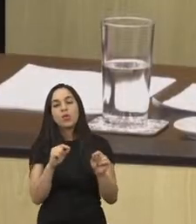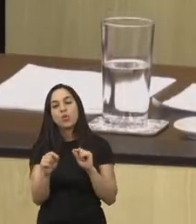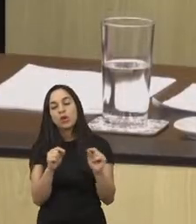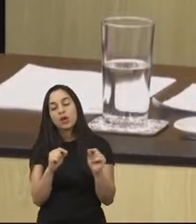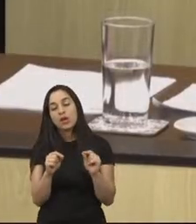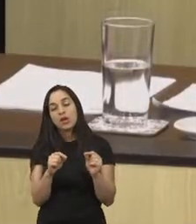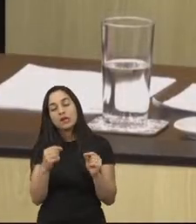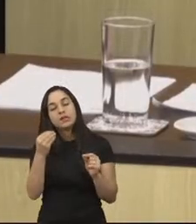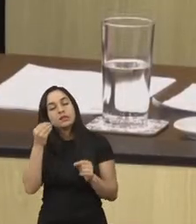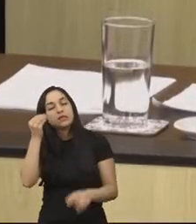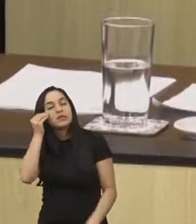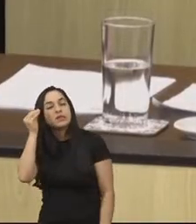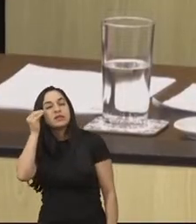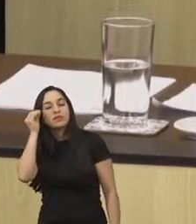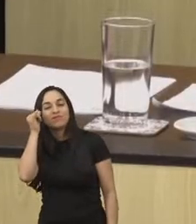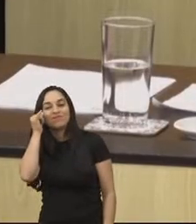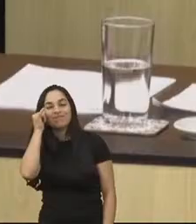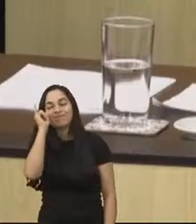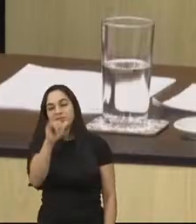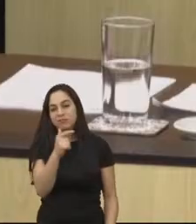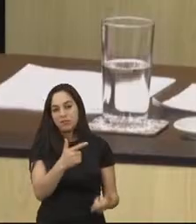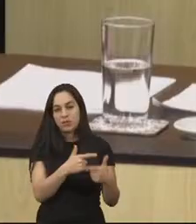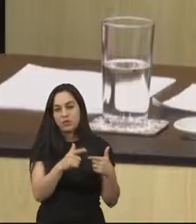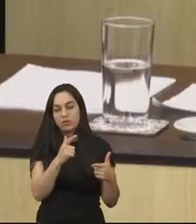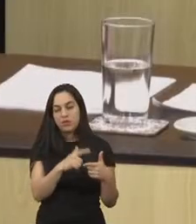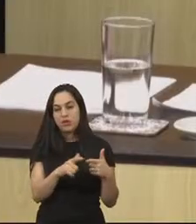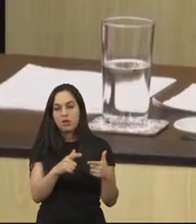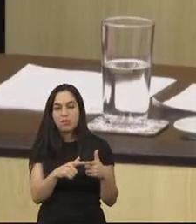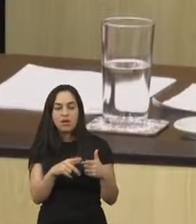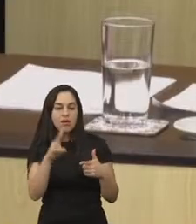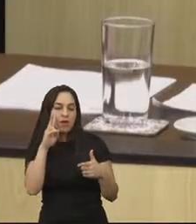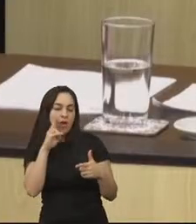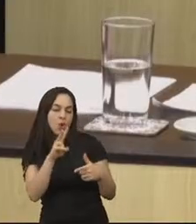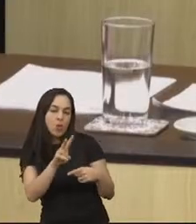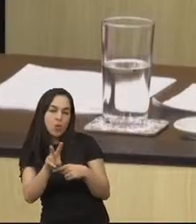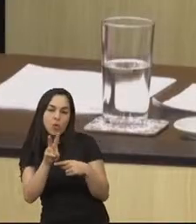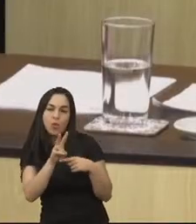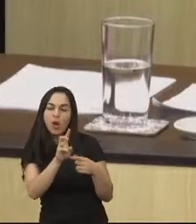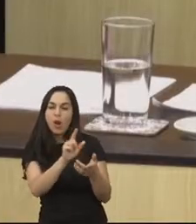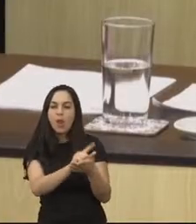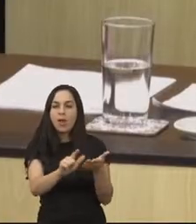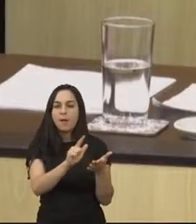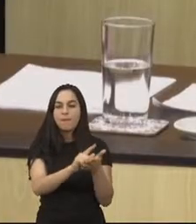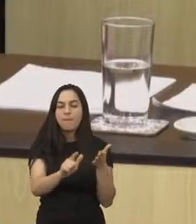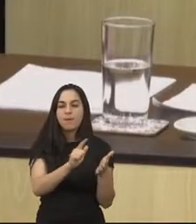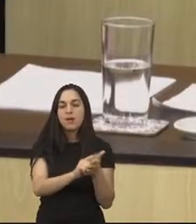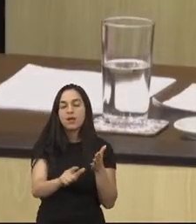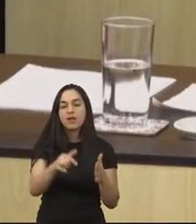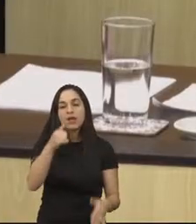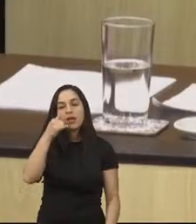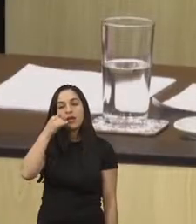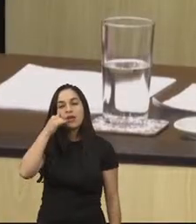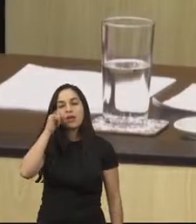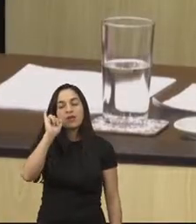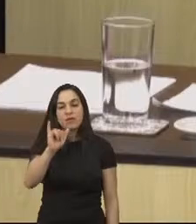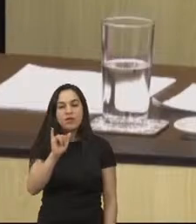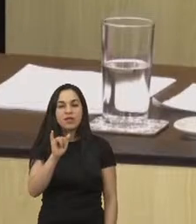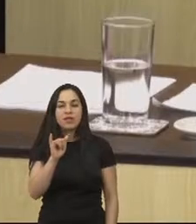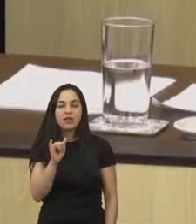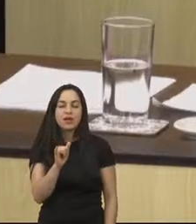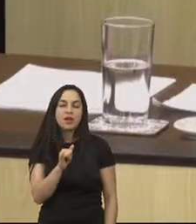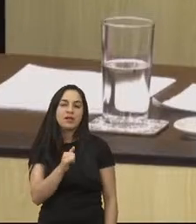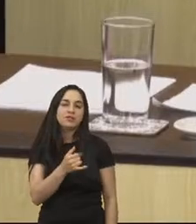para minimizar a situação. Acompanhamento de limpeza do poço, travamento do poço para evitar descarte